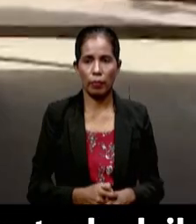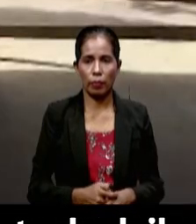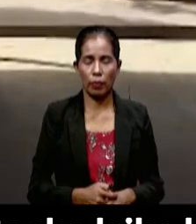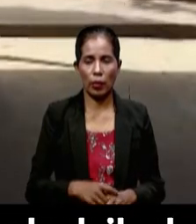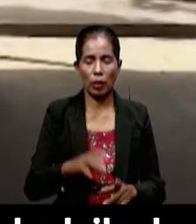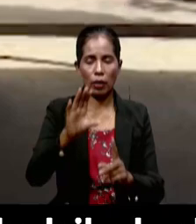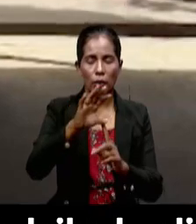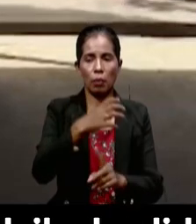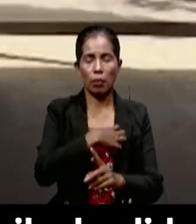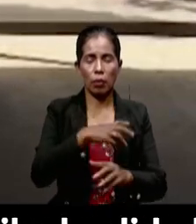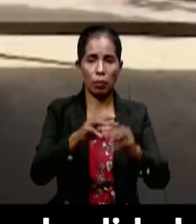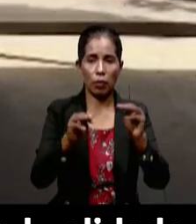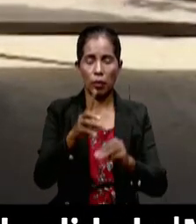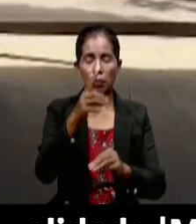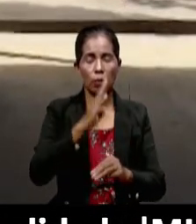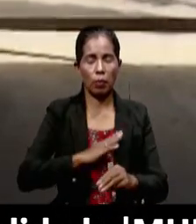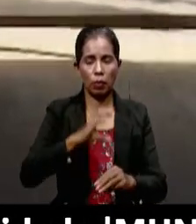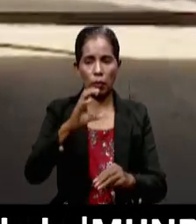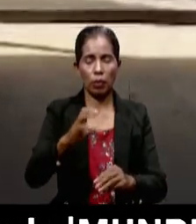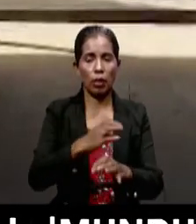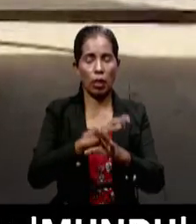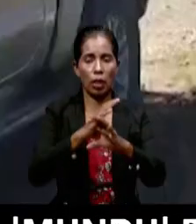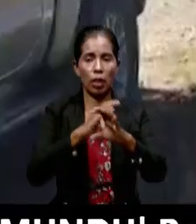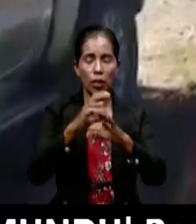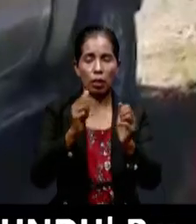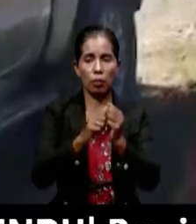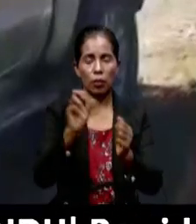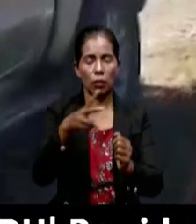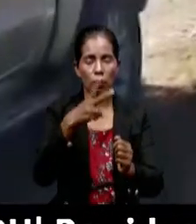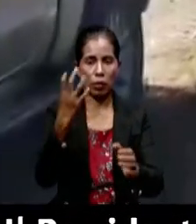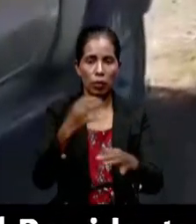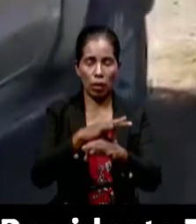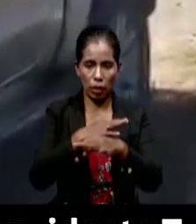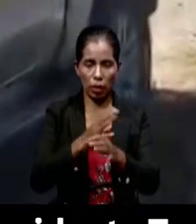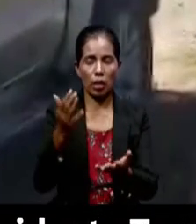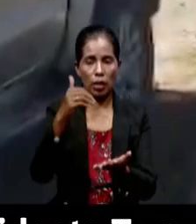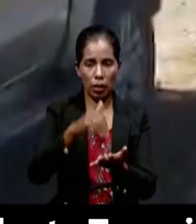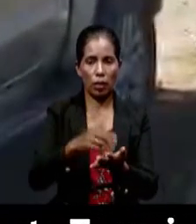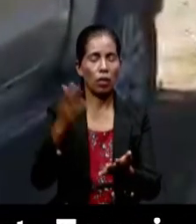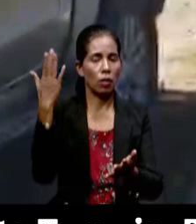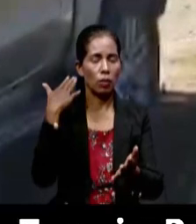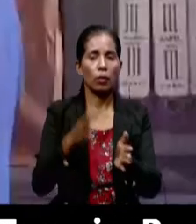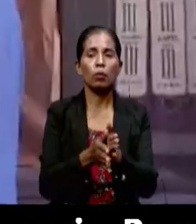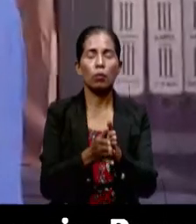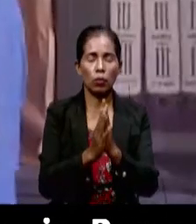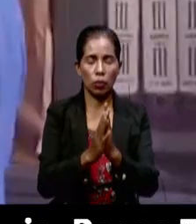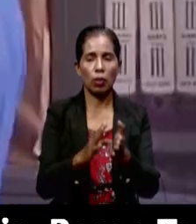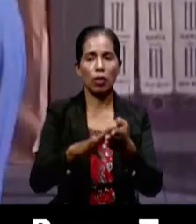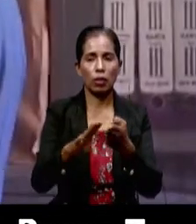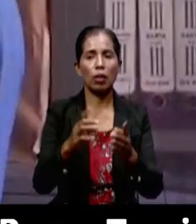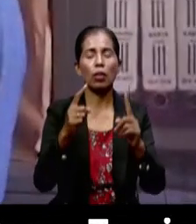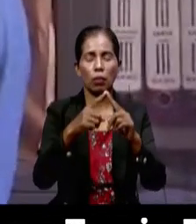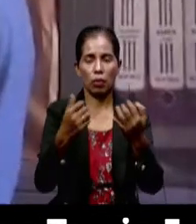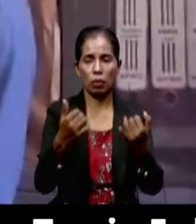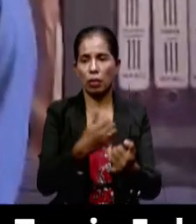Comando PNTL município de Bacau e a viatura sanou o recinrua neve halo manutenção na reparação, antes ne halo pedido, me veto agora se dá o que é a